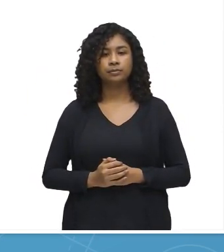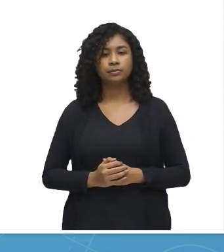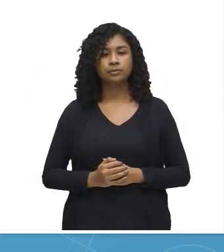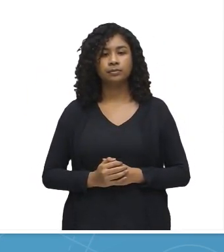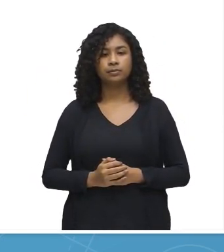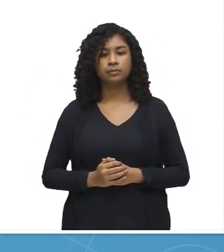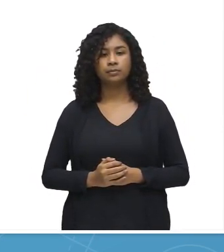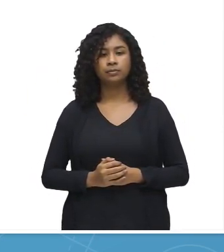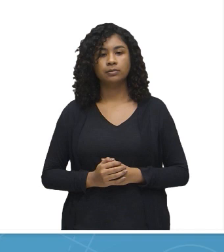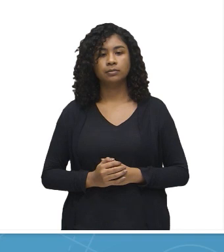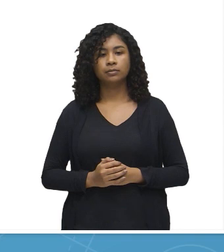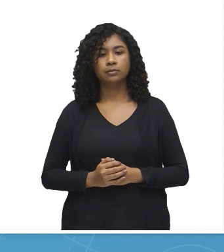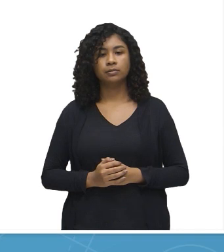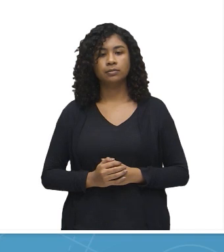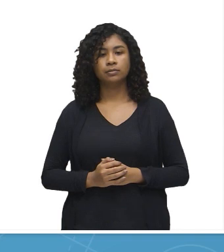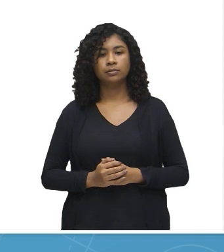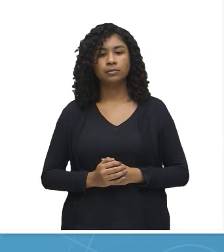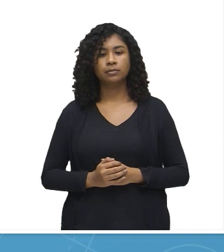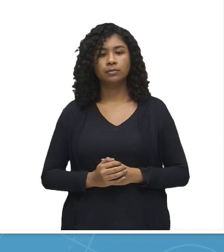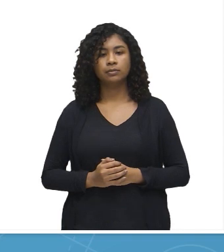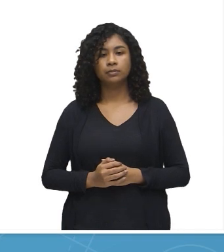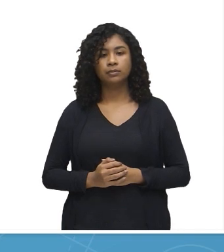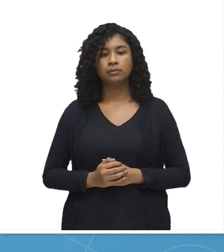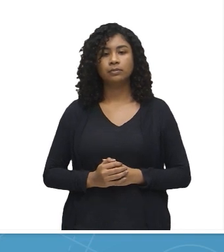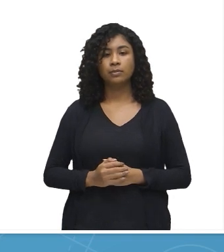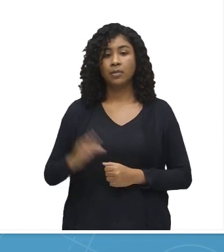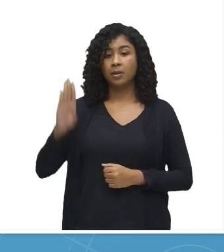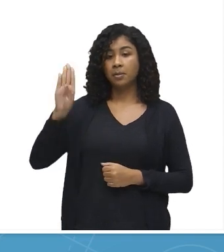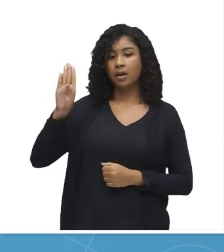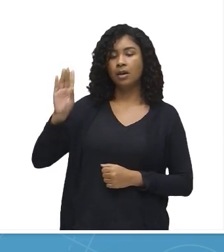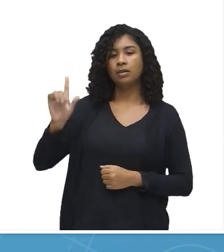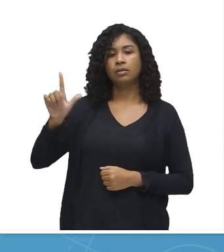x. Então, o B aqui vai ser 7.